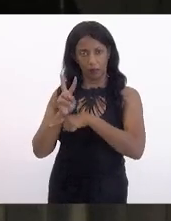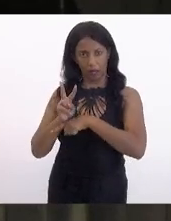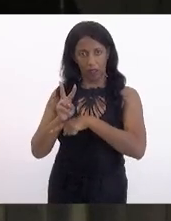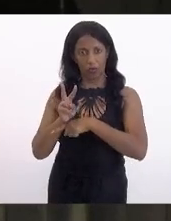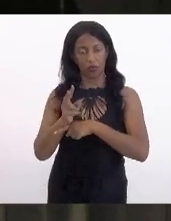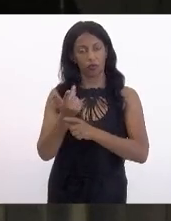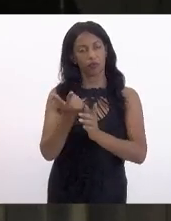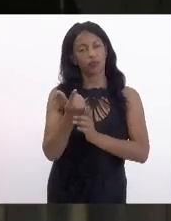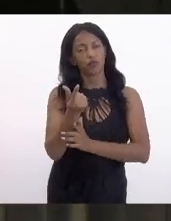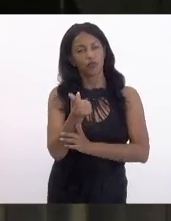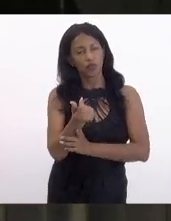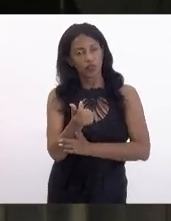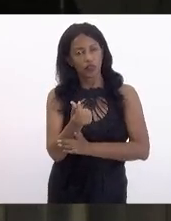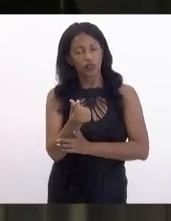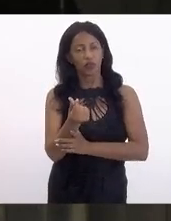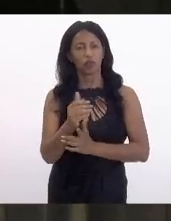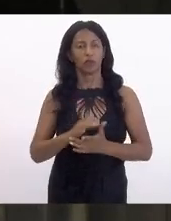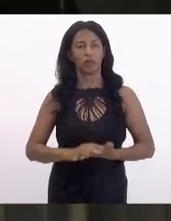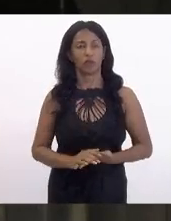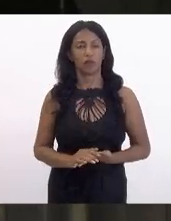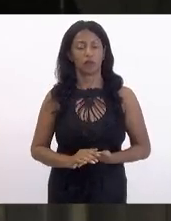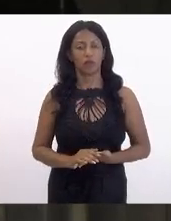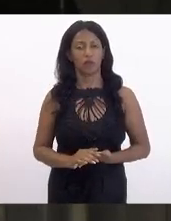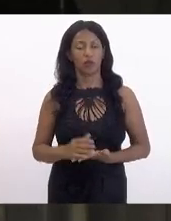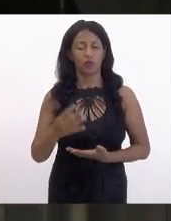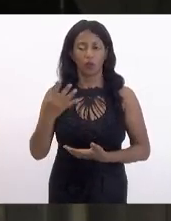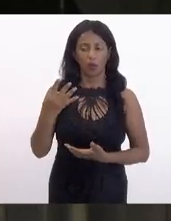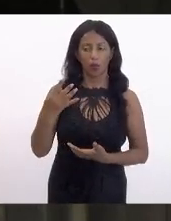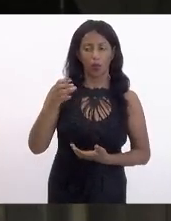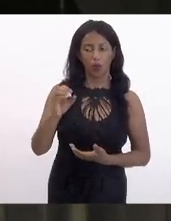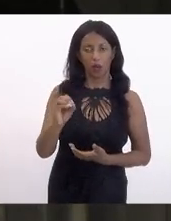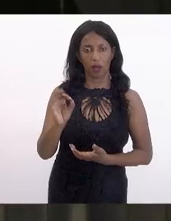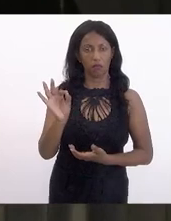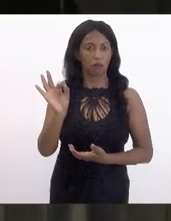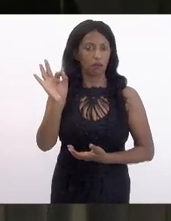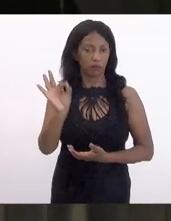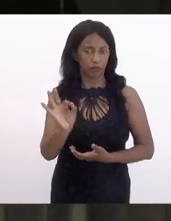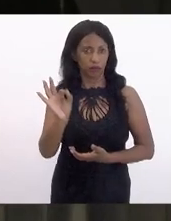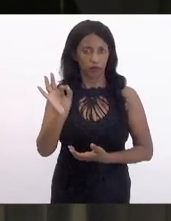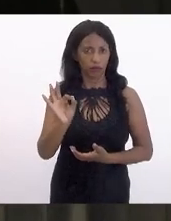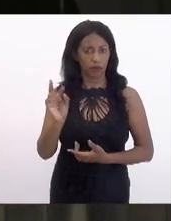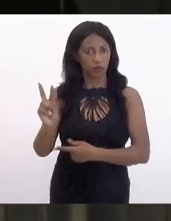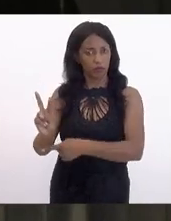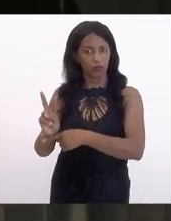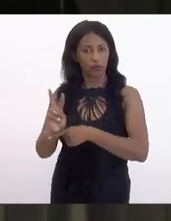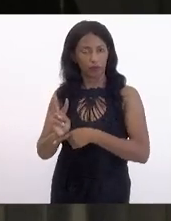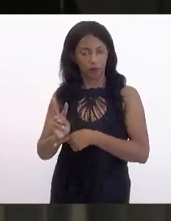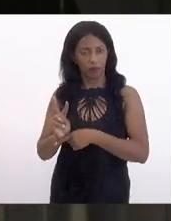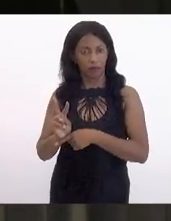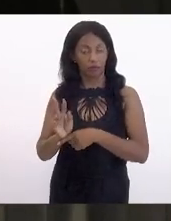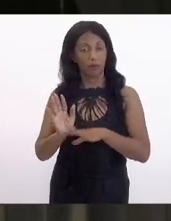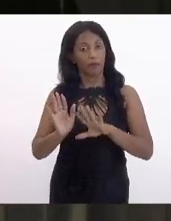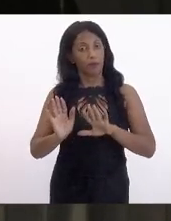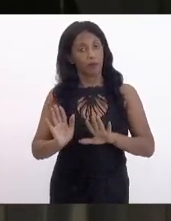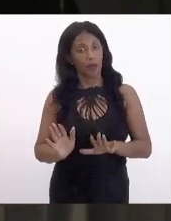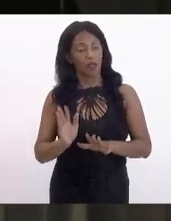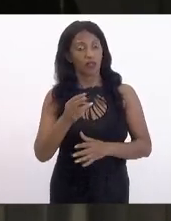consignados fosse de quarenta por cento e o sendo